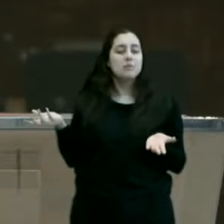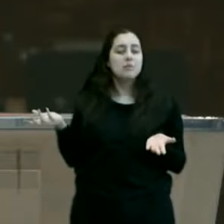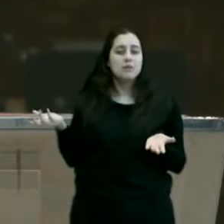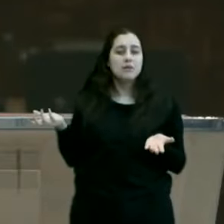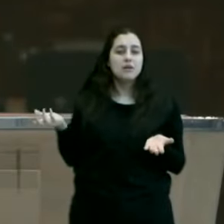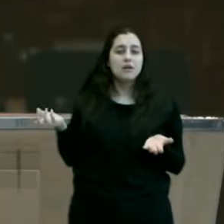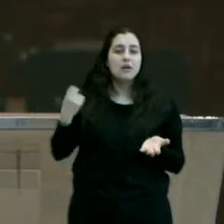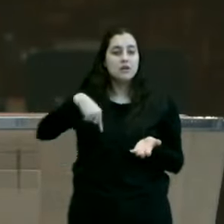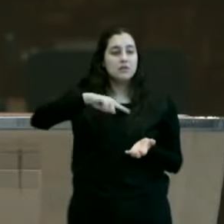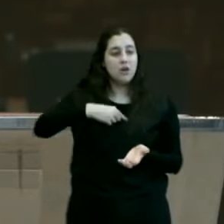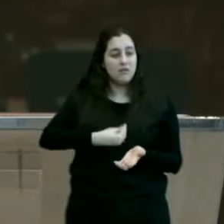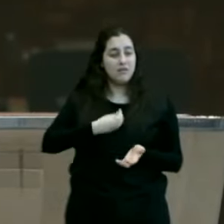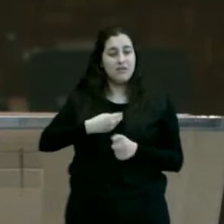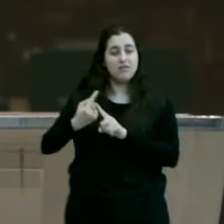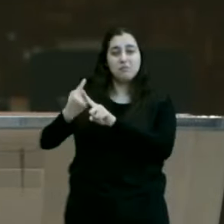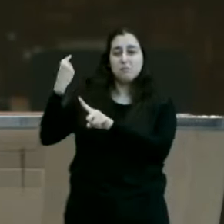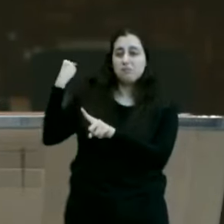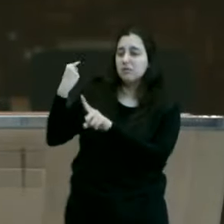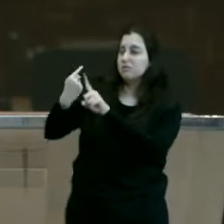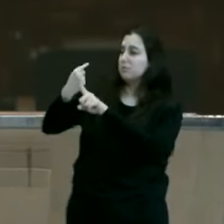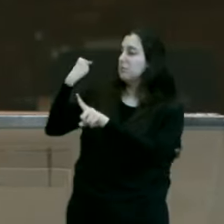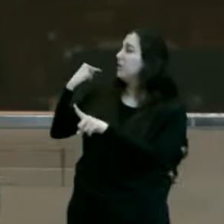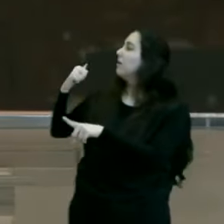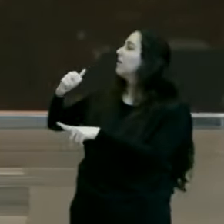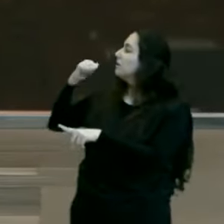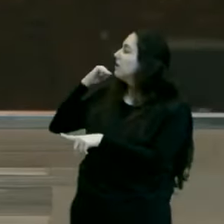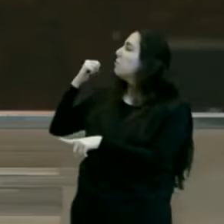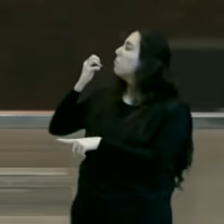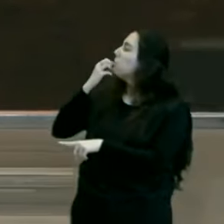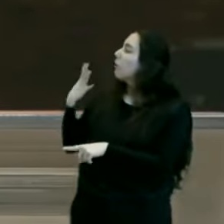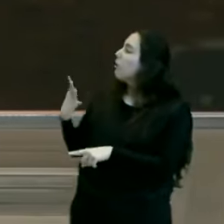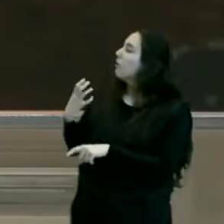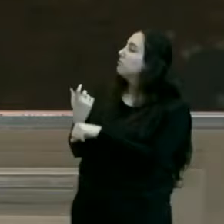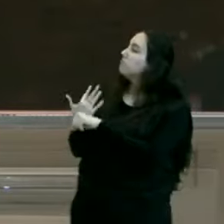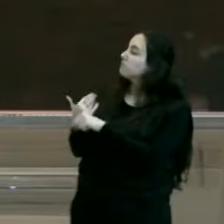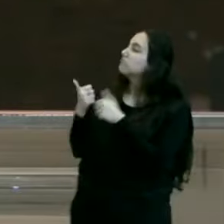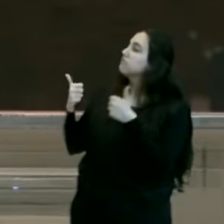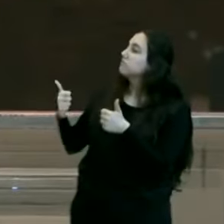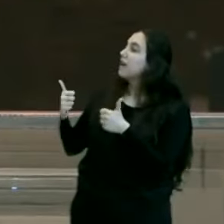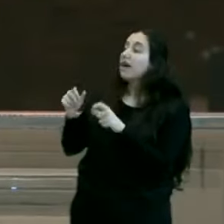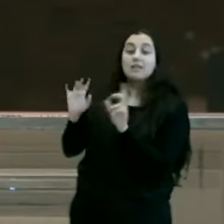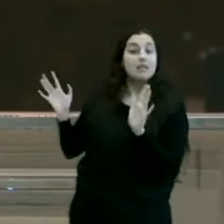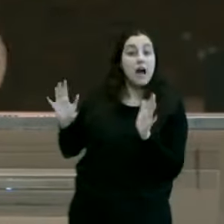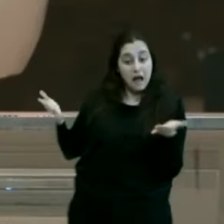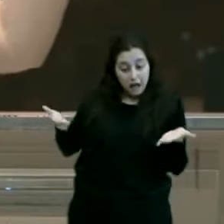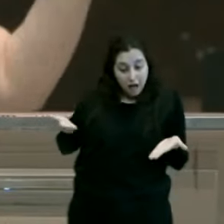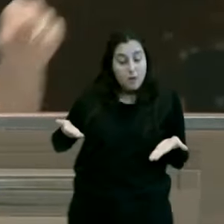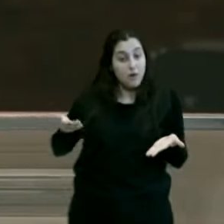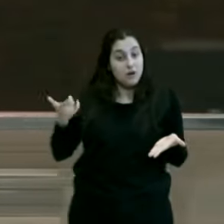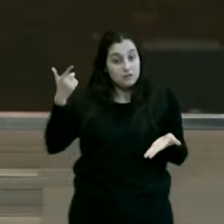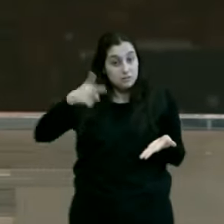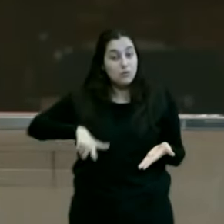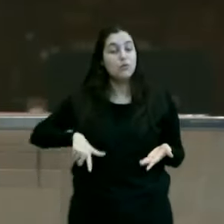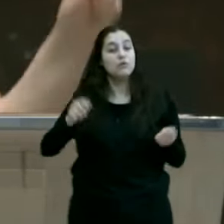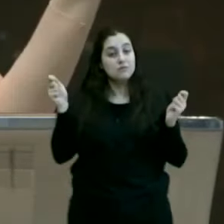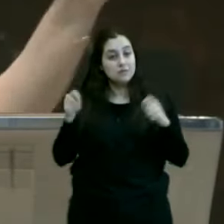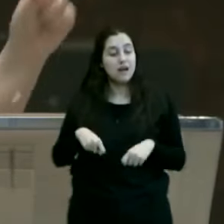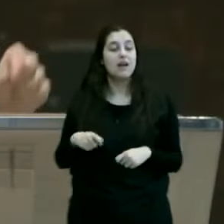não podemos viver do passado, lembrando do tempo que nós éramos mais avivados, porque o avivamento está à nossa disposição